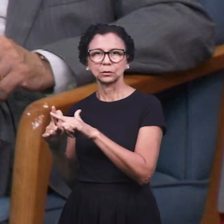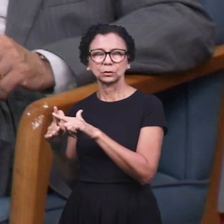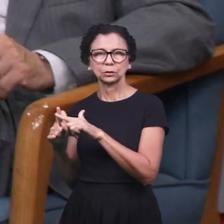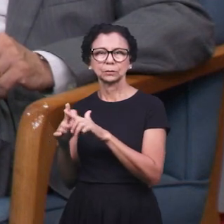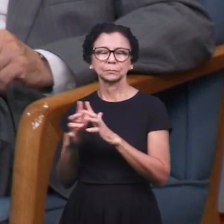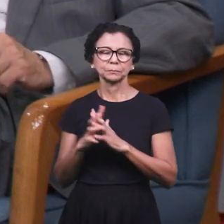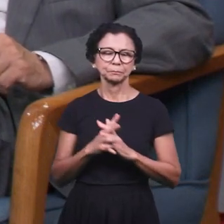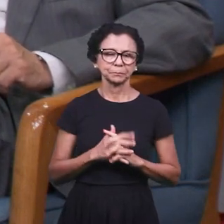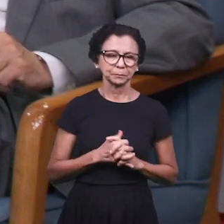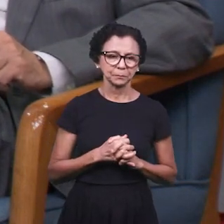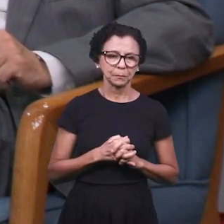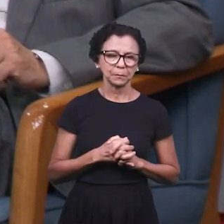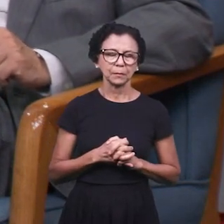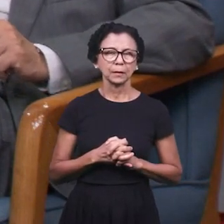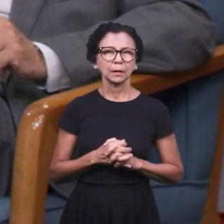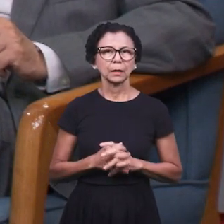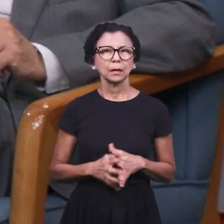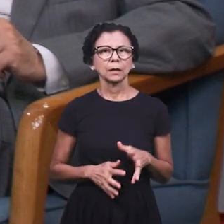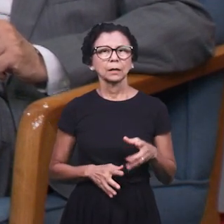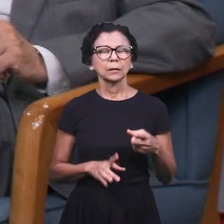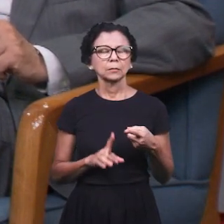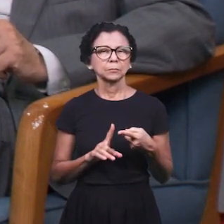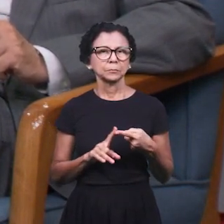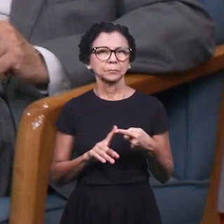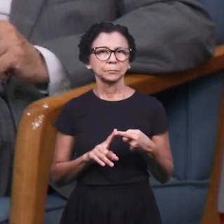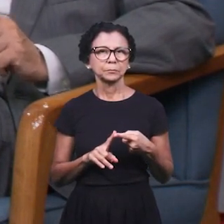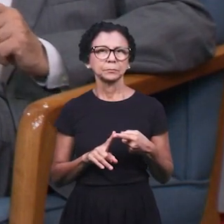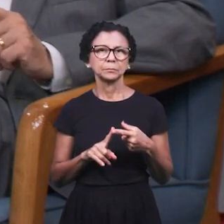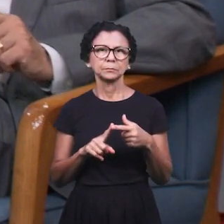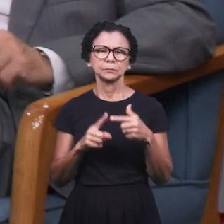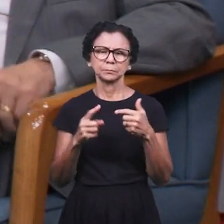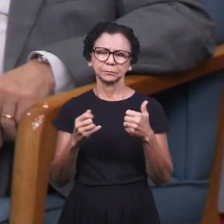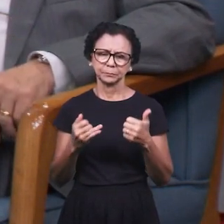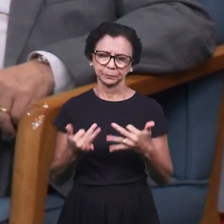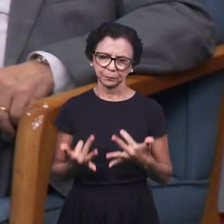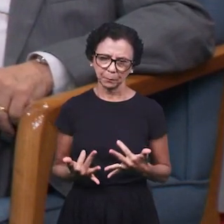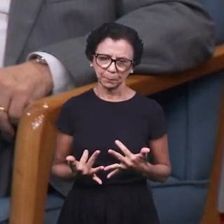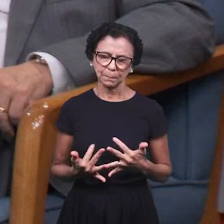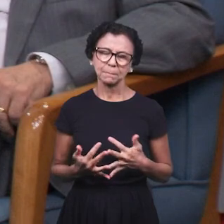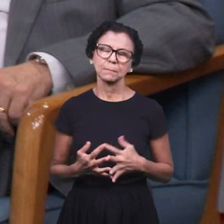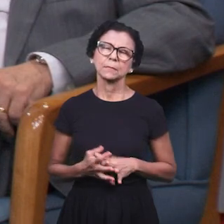período. Primeiro, vamos falar